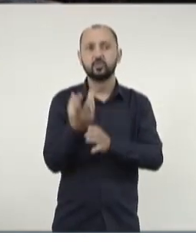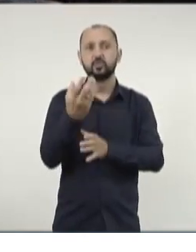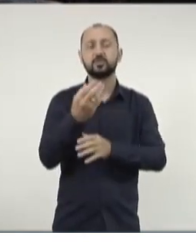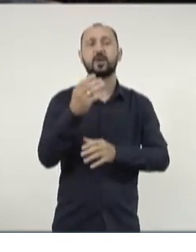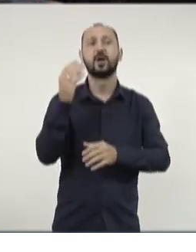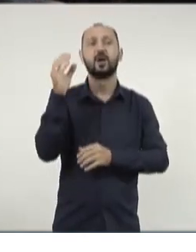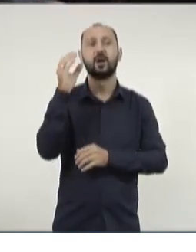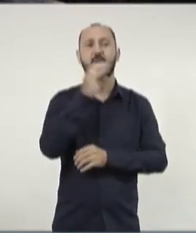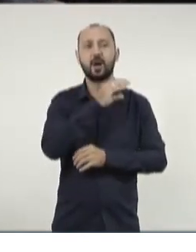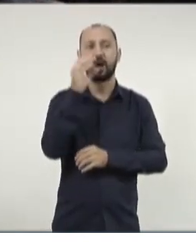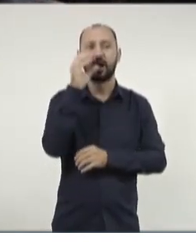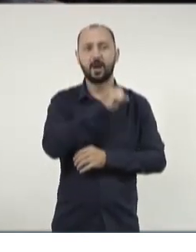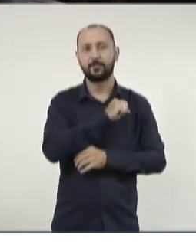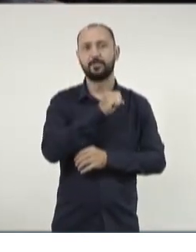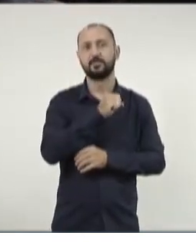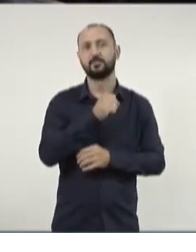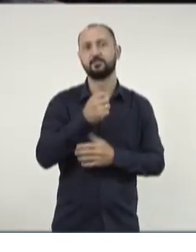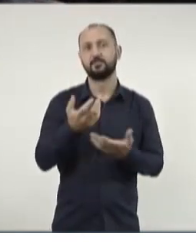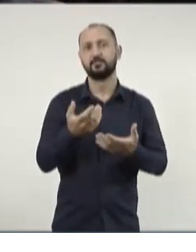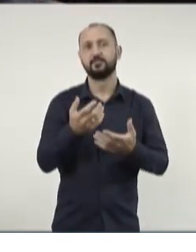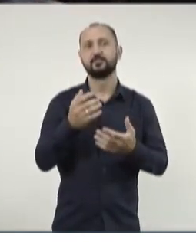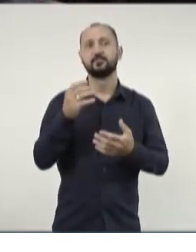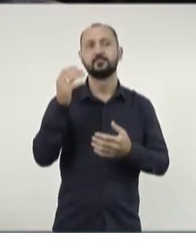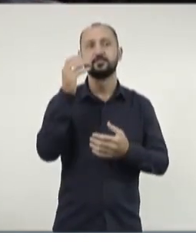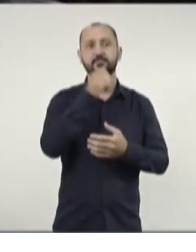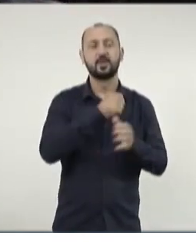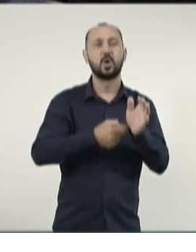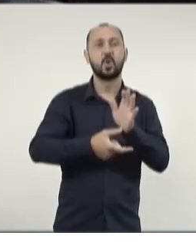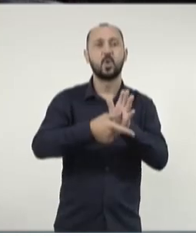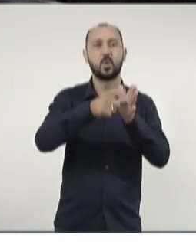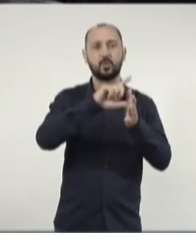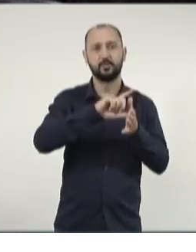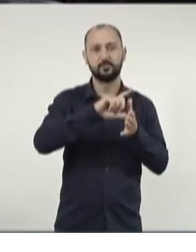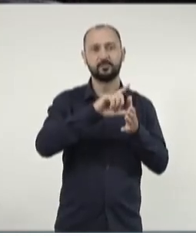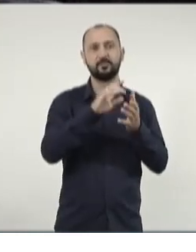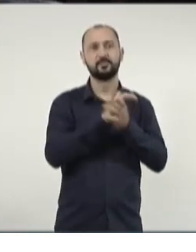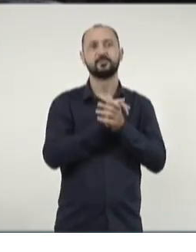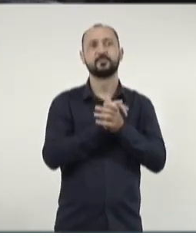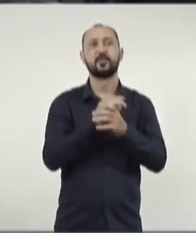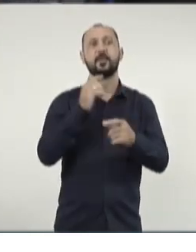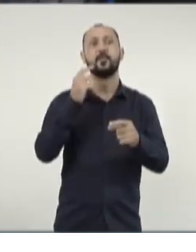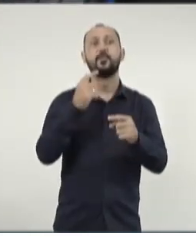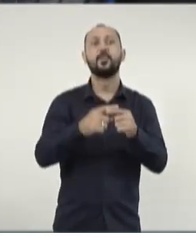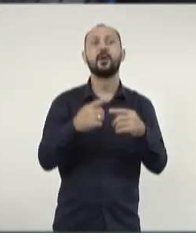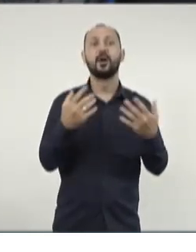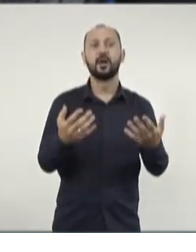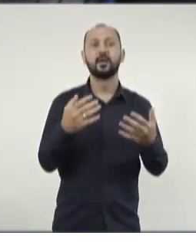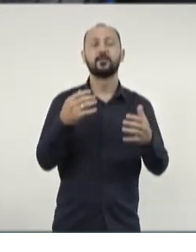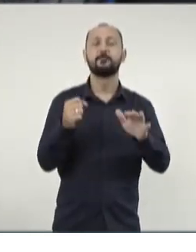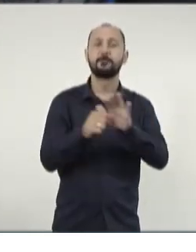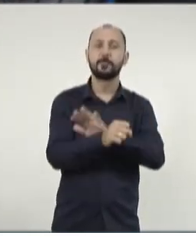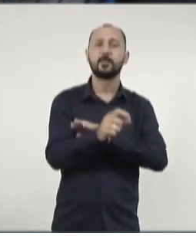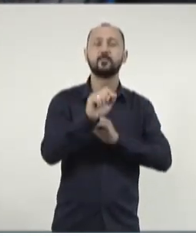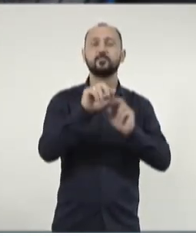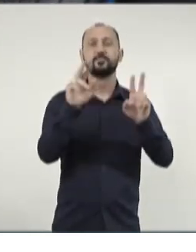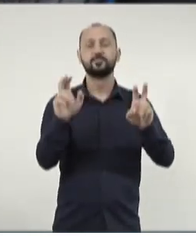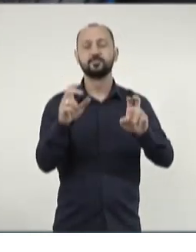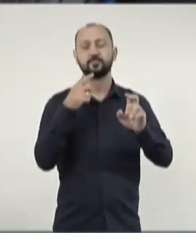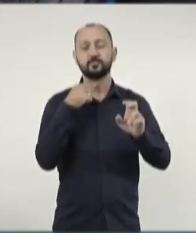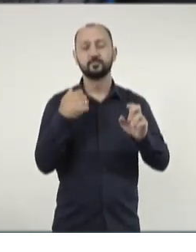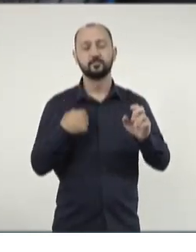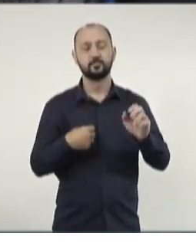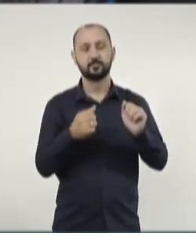o mais breve possível, o mais precocemente possível. Porque, além da questão dos cuidados